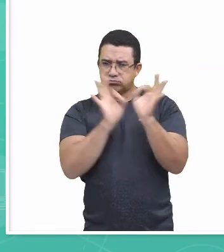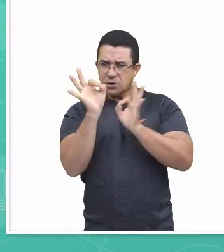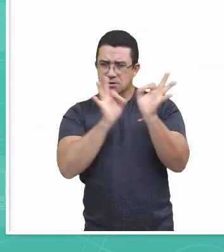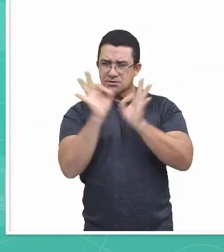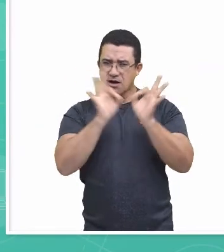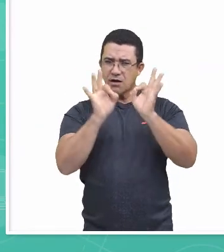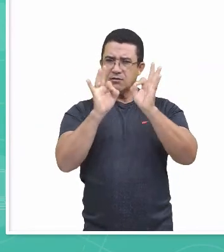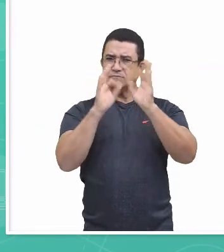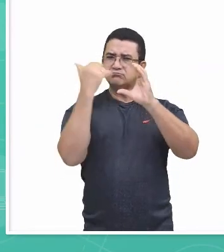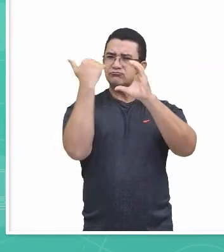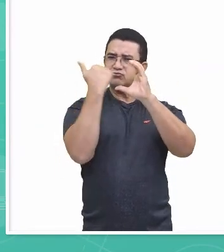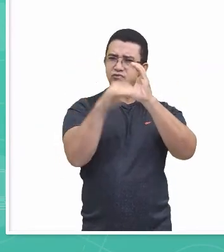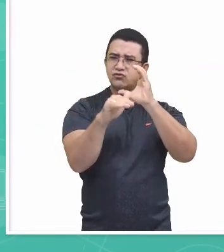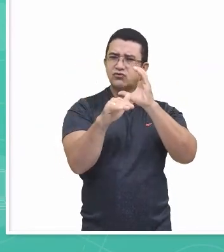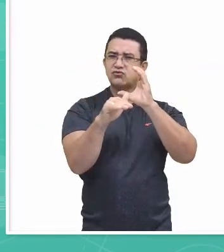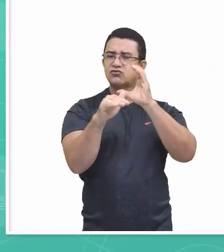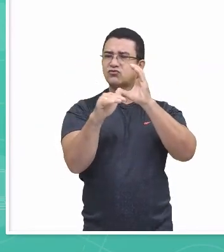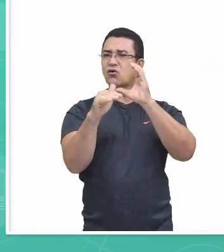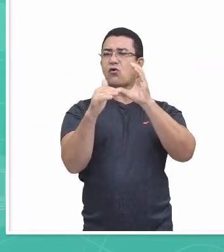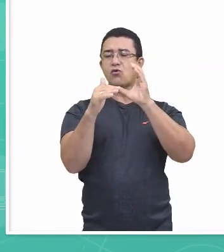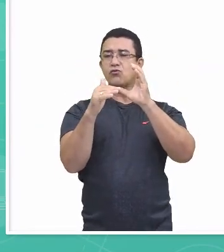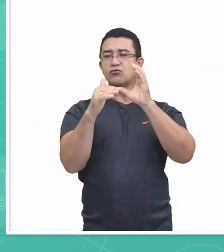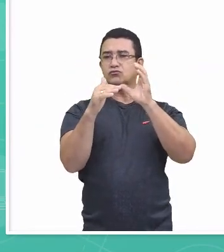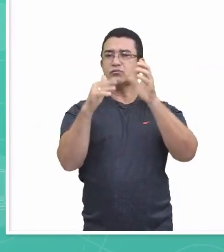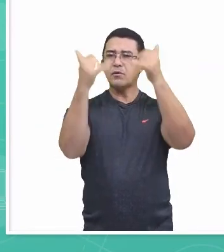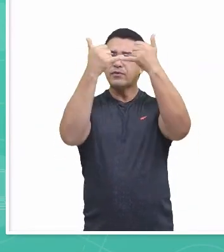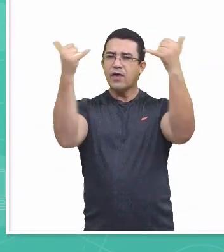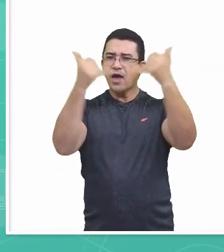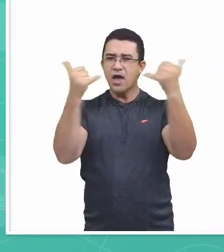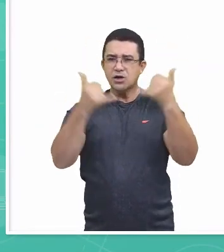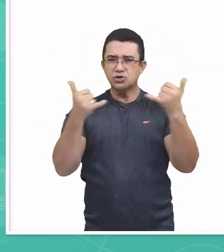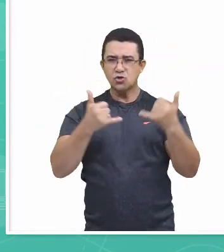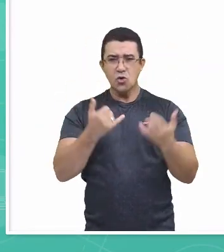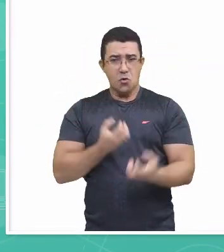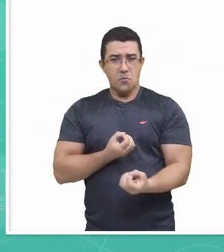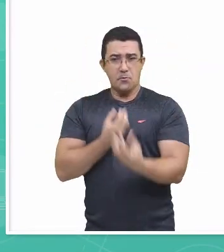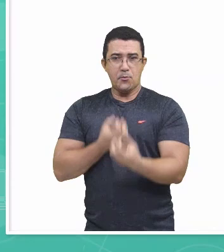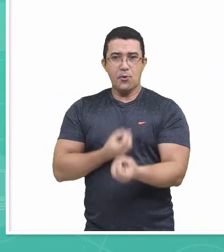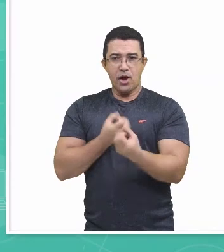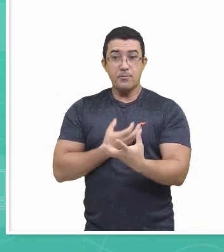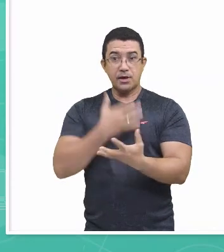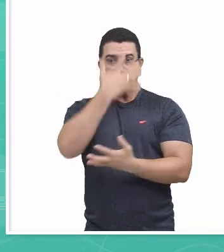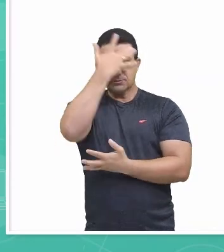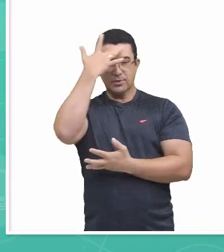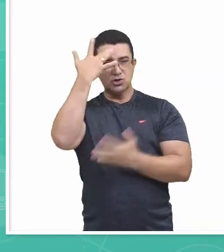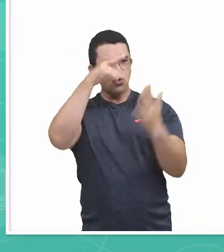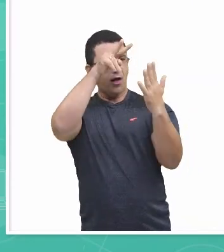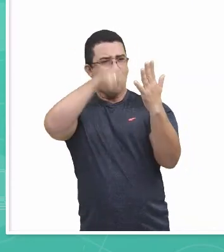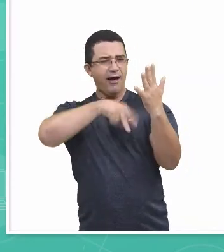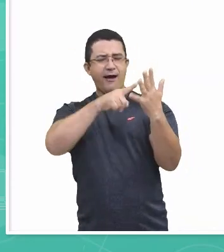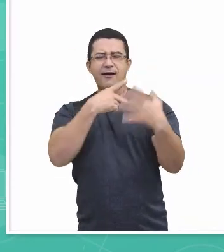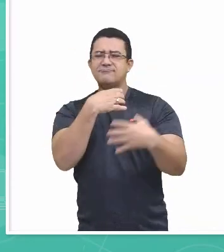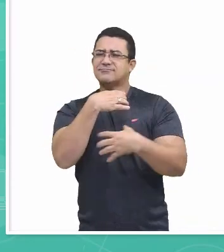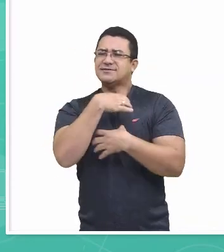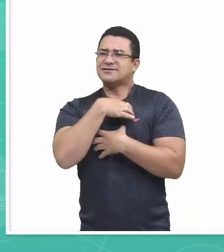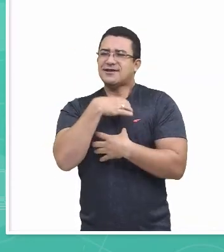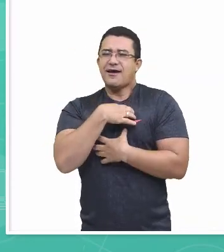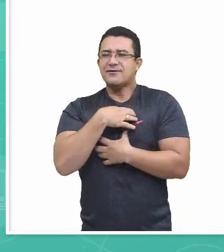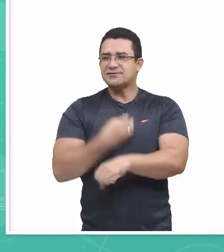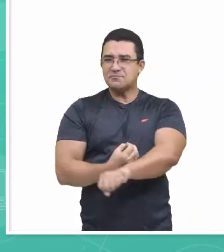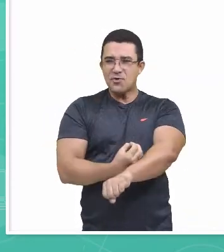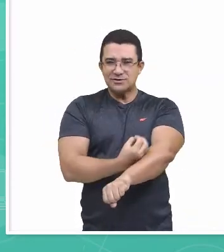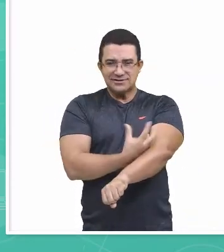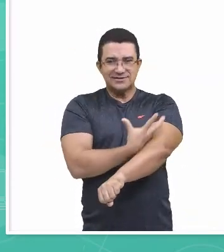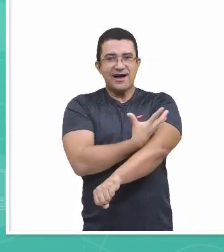tocar a quem lê esses textos poéticos, a tocar a quem está lendo os poemas. Muito bem.